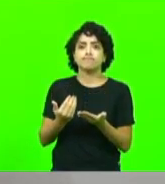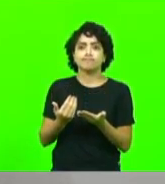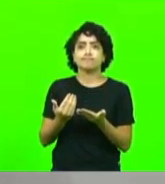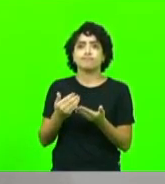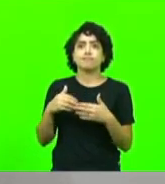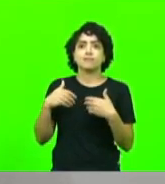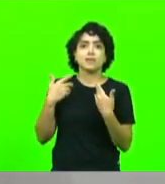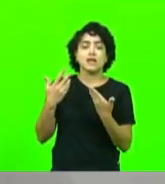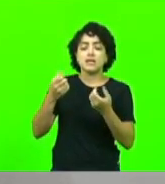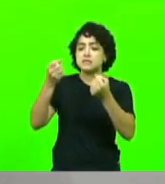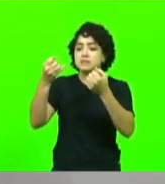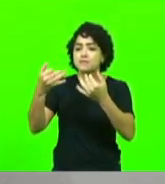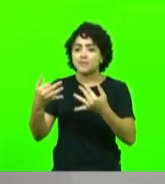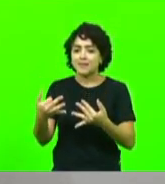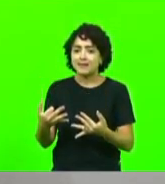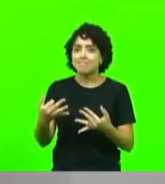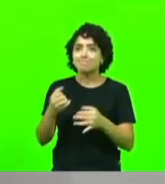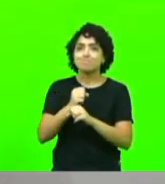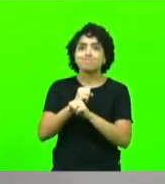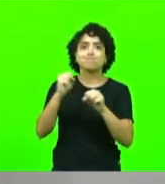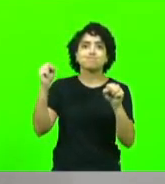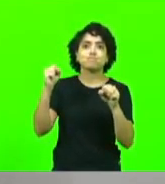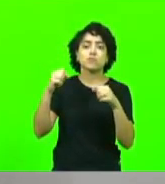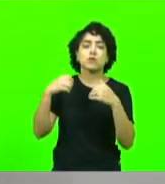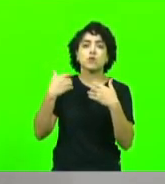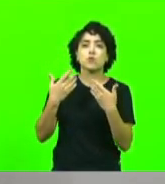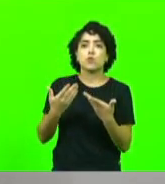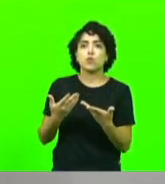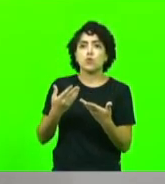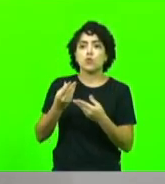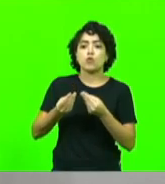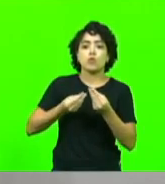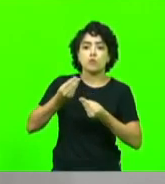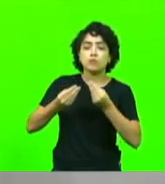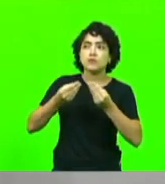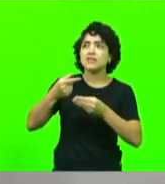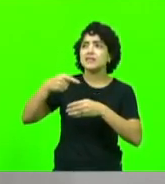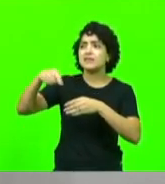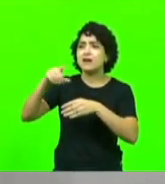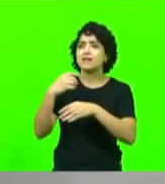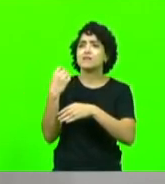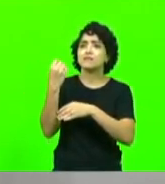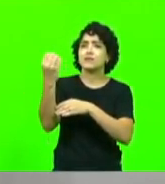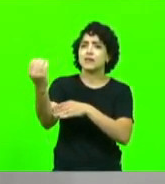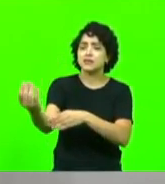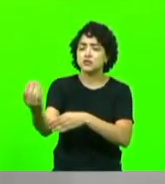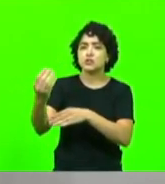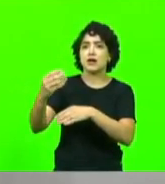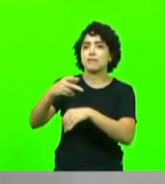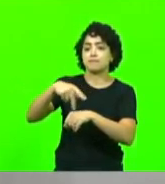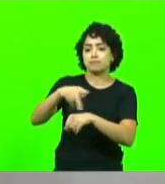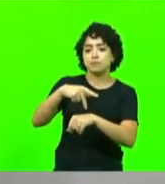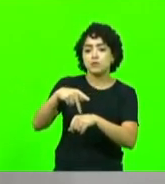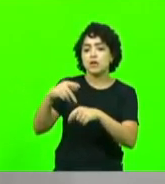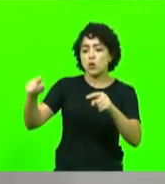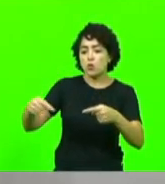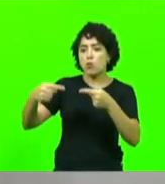não tem como explicar como que um sujeito que está indo para um outro país para competir numa